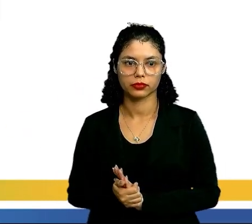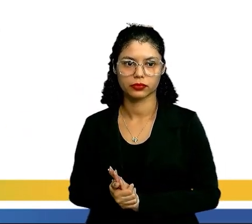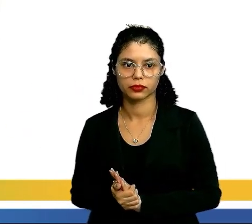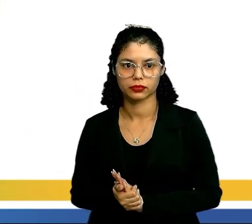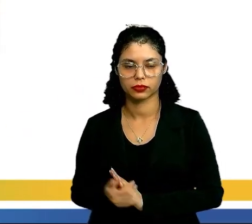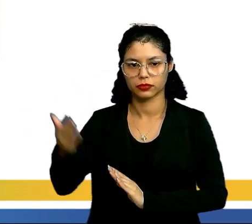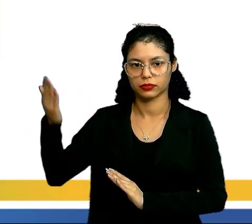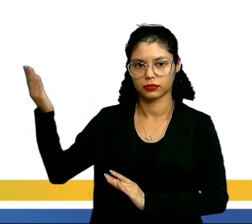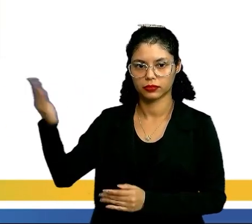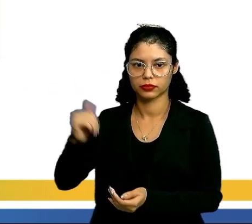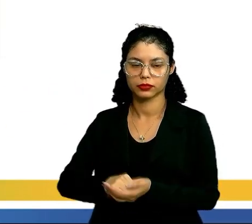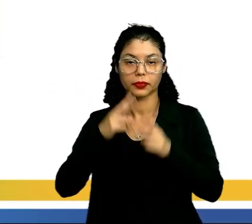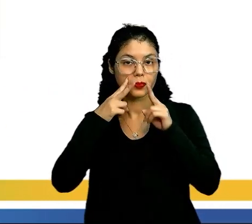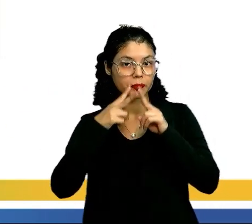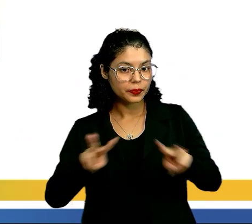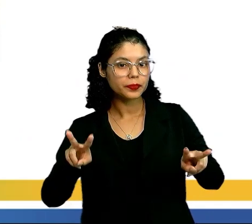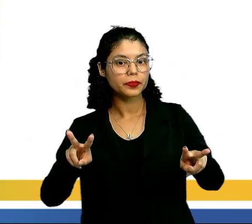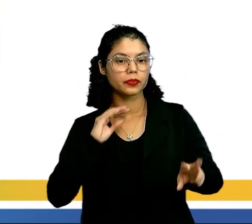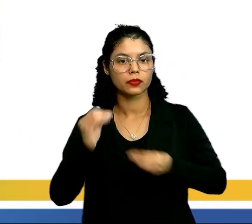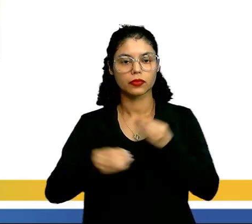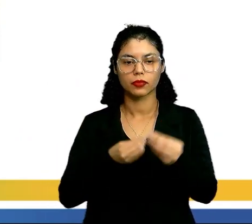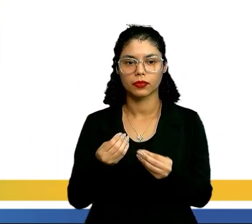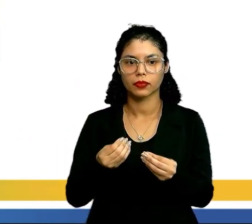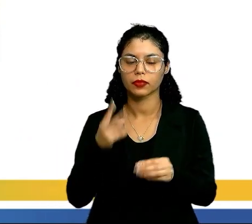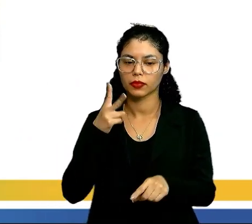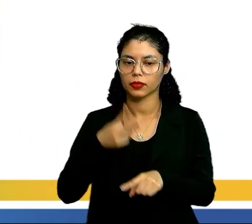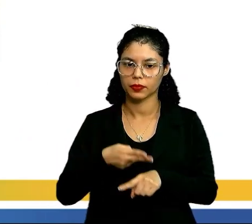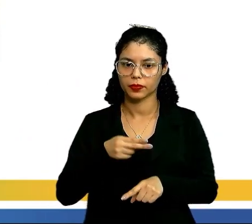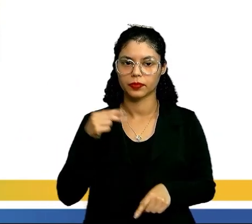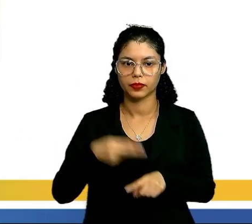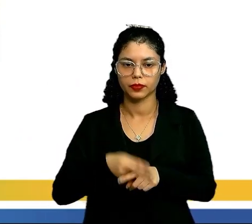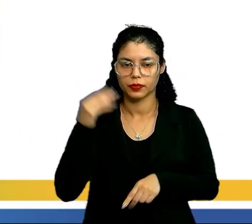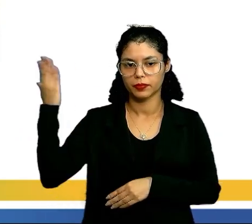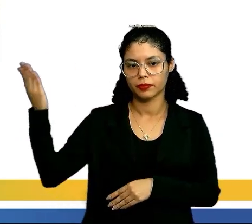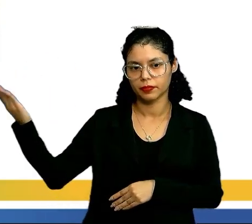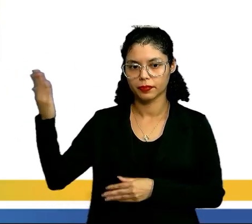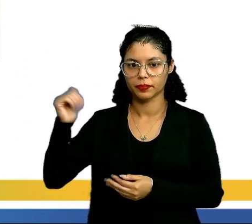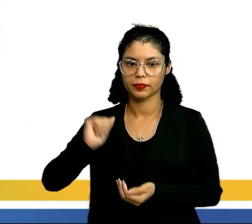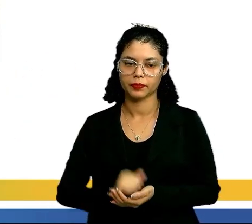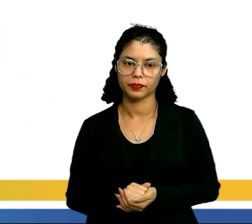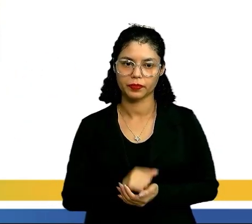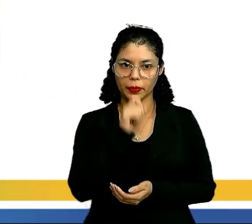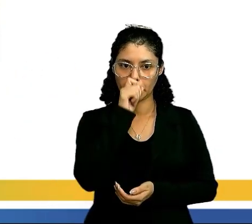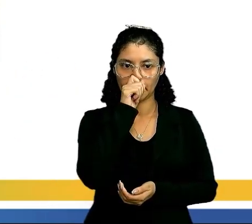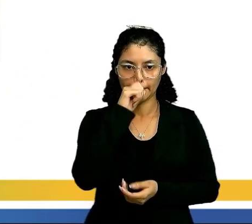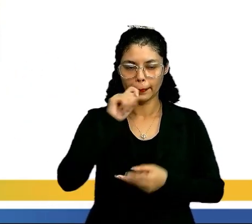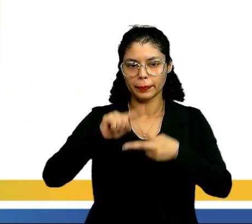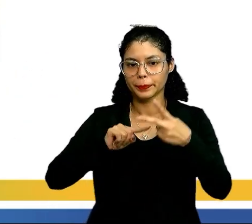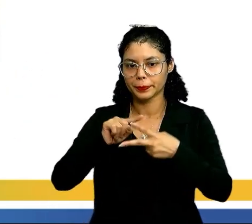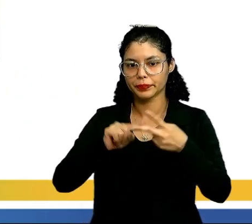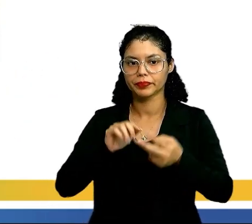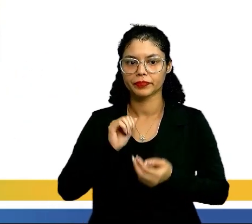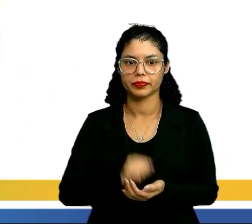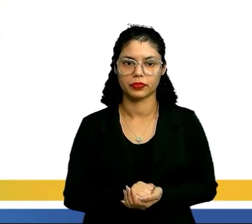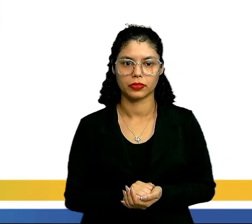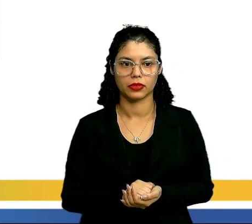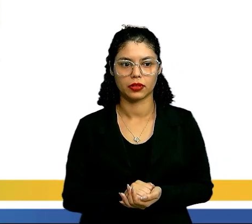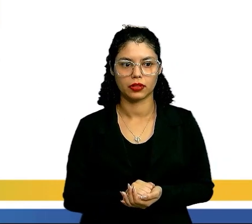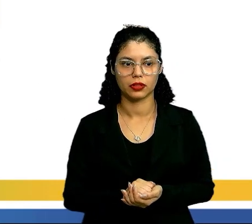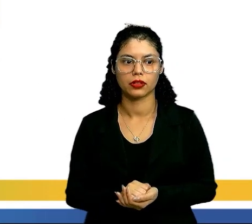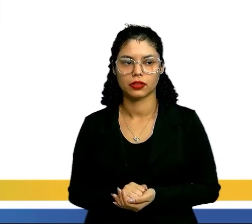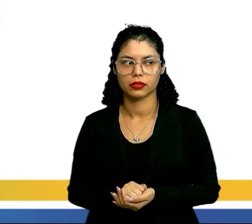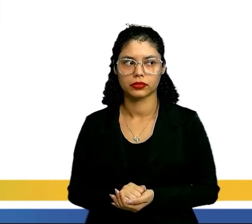Então, podemos ver como que fica o corte. Olha lá, ó. Então, nós temos 2 sólidos aí.